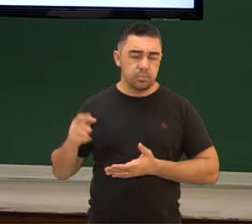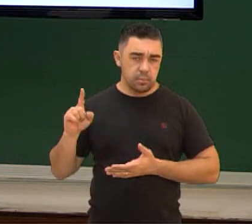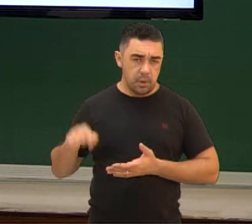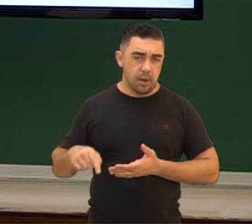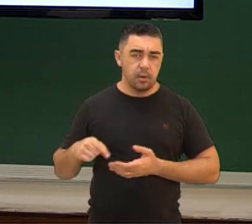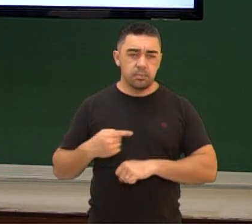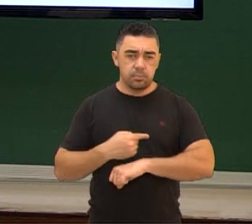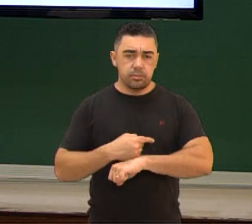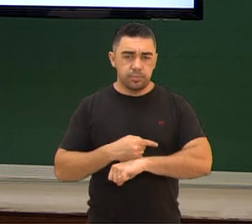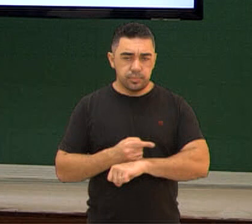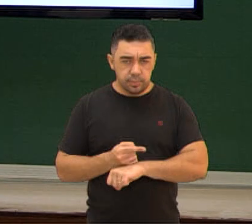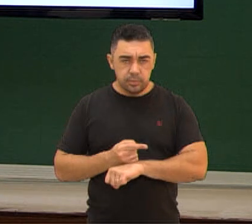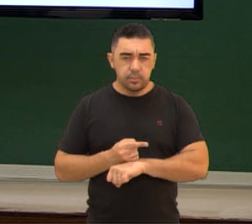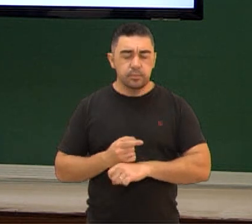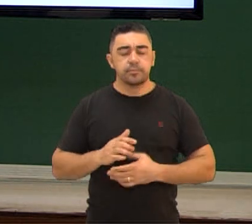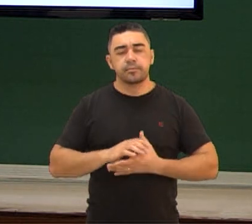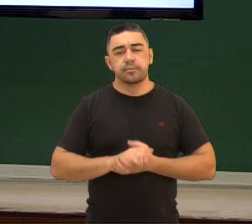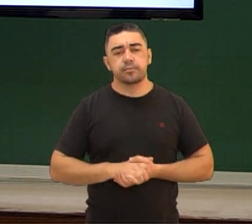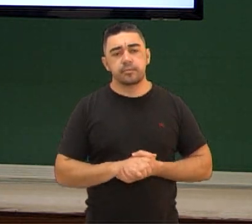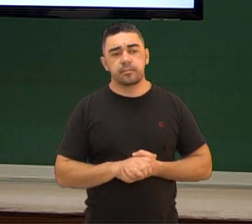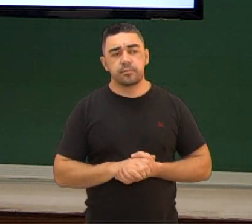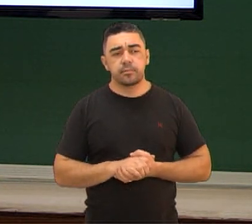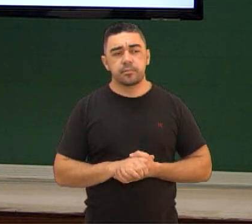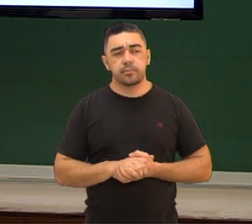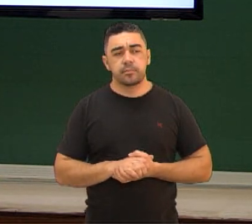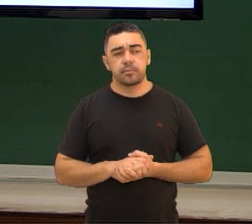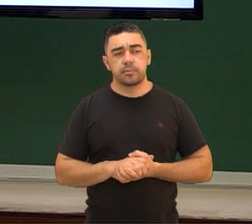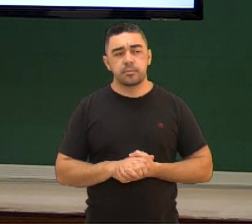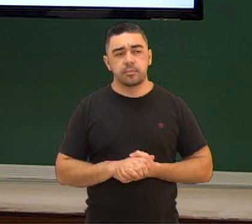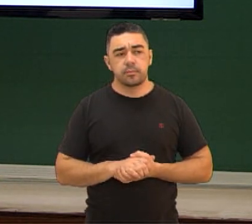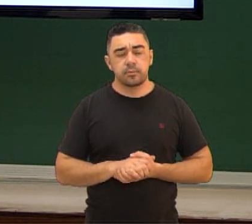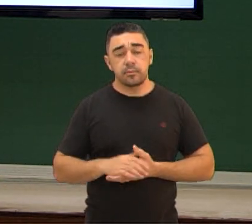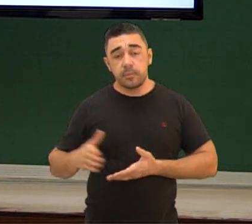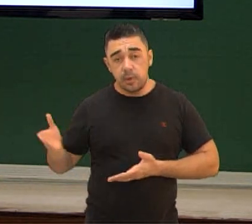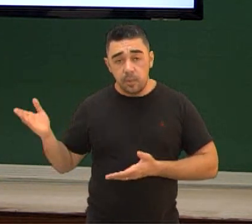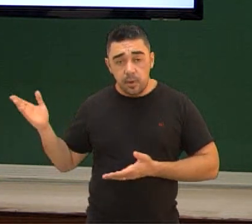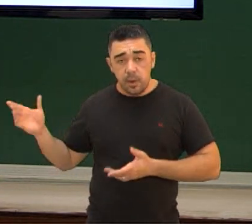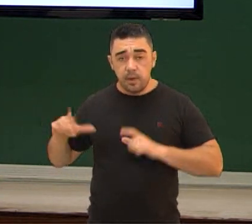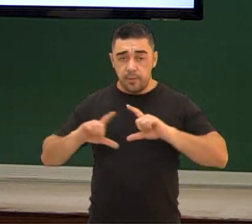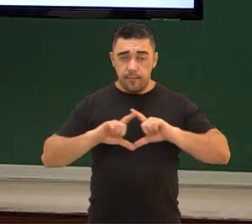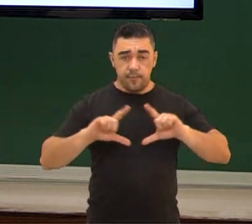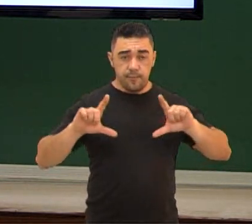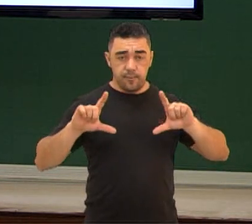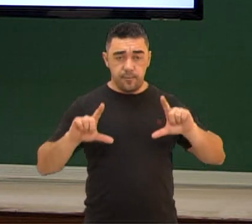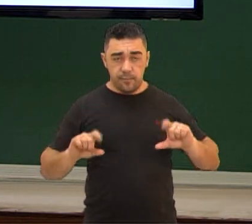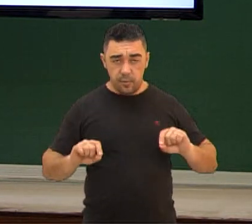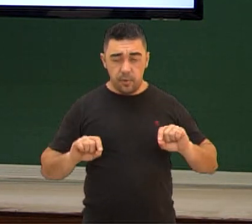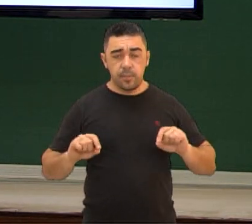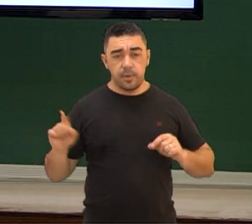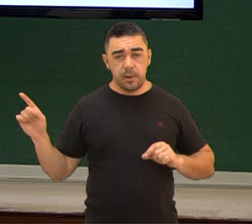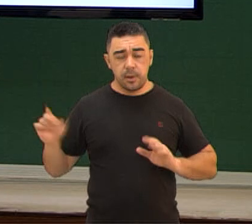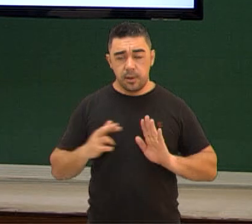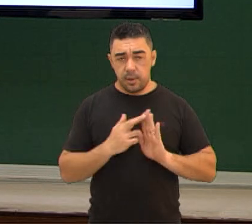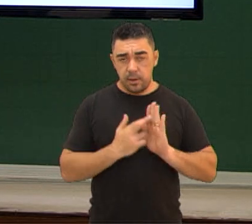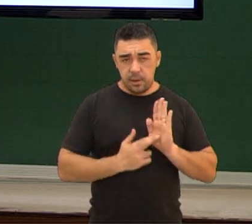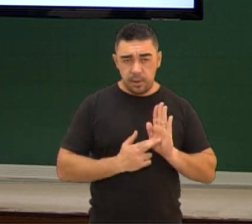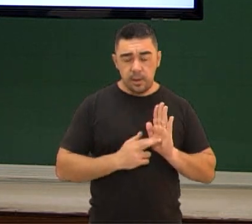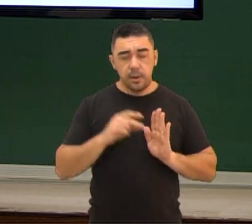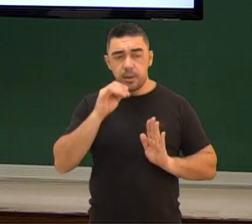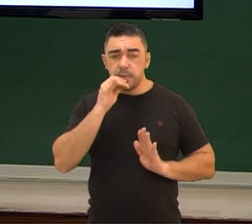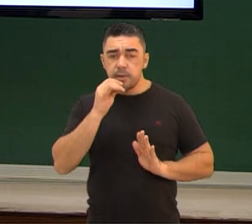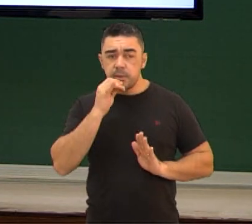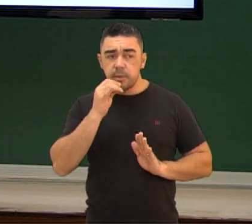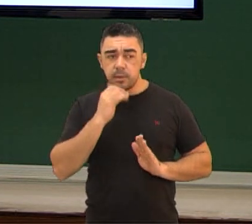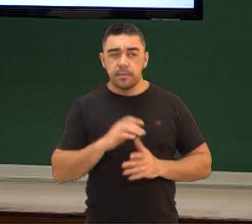por 8 coulombs de carga por segundo. E essa expressão, o que a gente acabou de fazer aqui, essa regra de 3, é